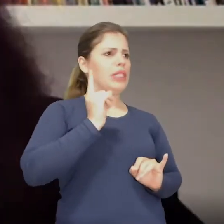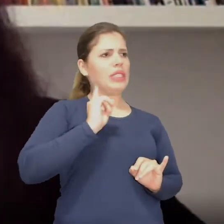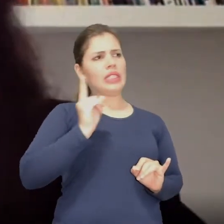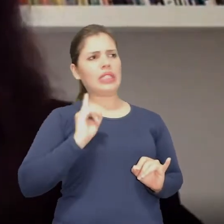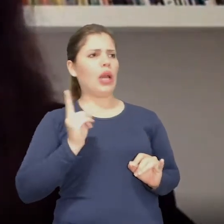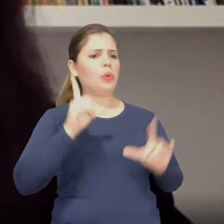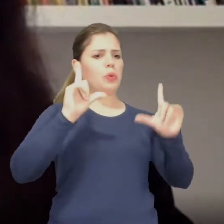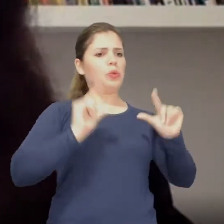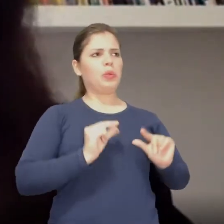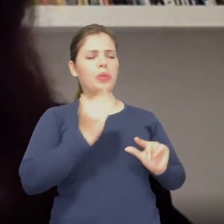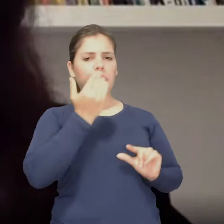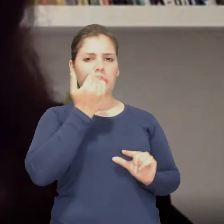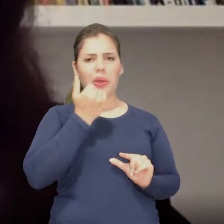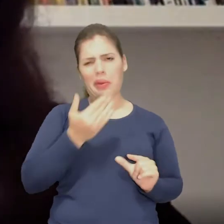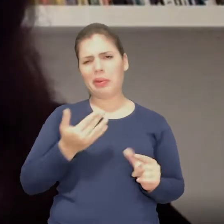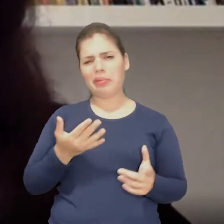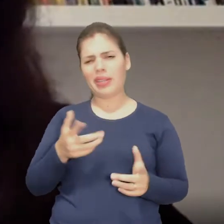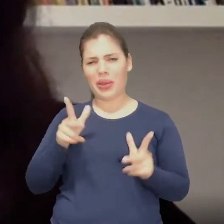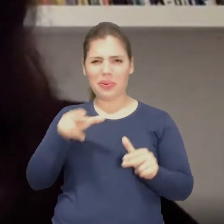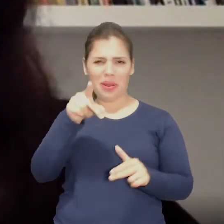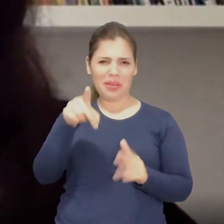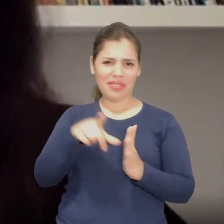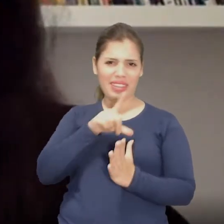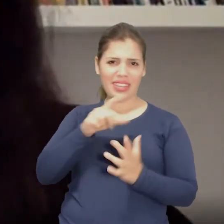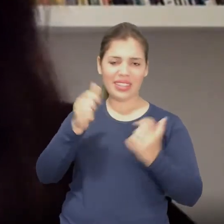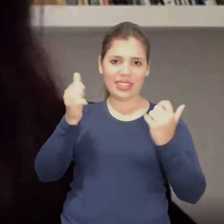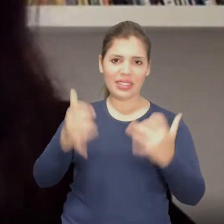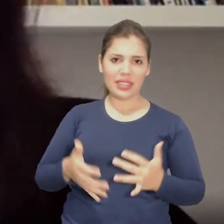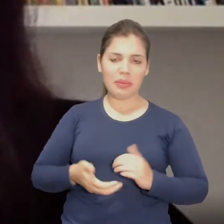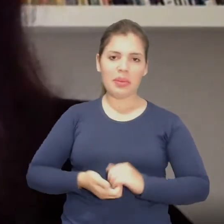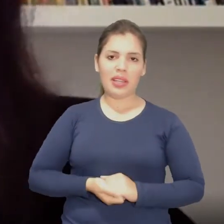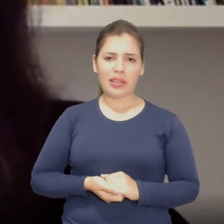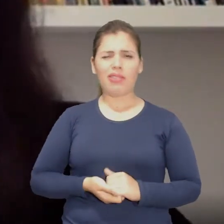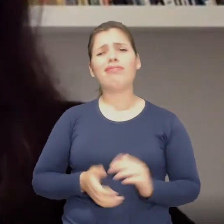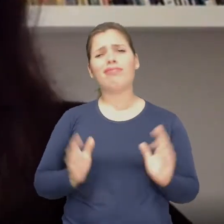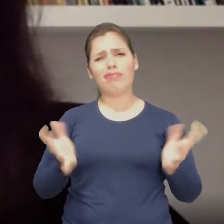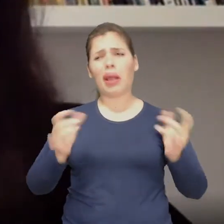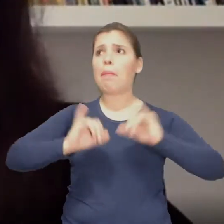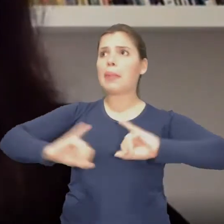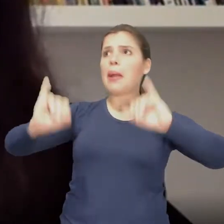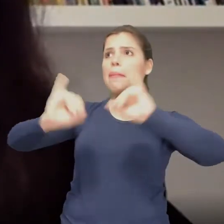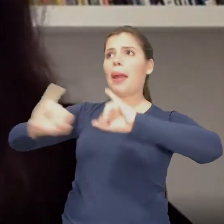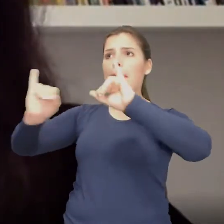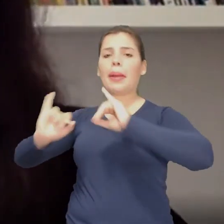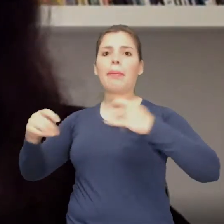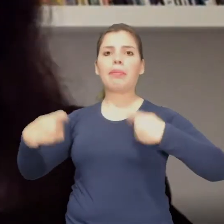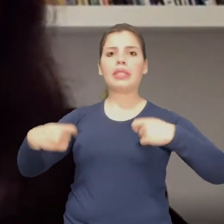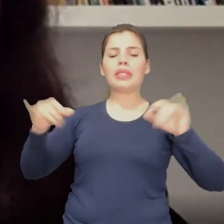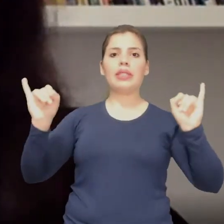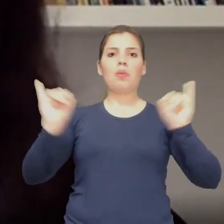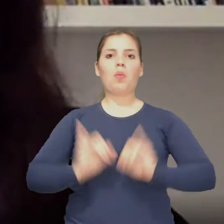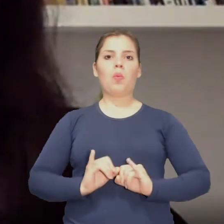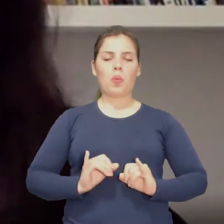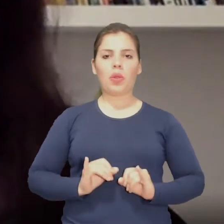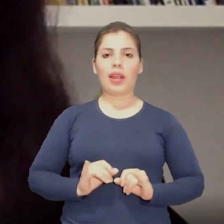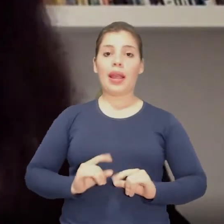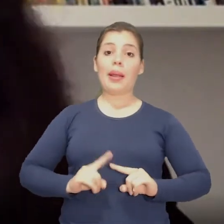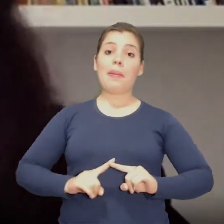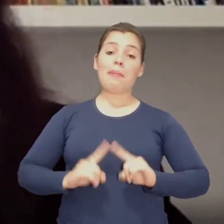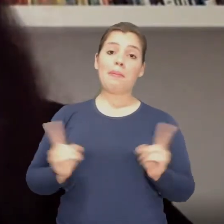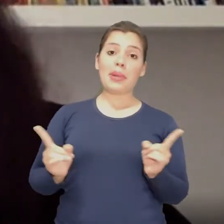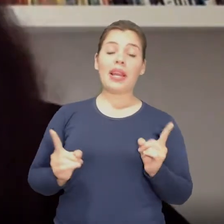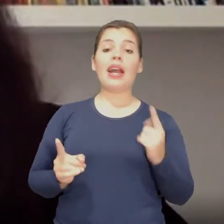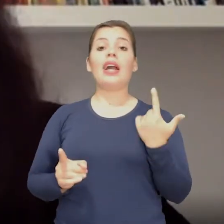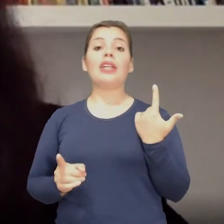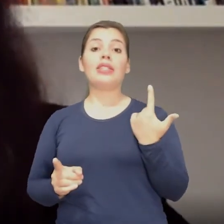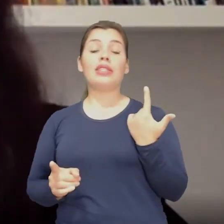mesmo falou no começo da nossa entrevista. No entanto, apesar da epidemia de dietas, a gente vive uma epidemia que talvez seja